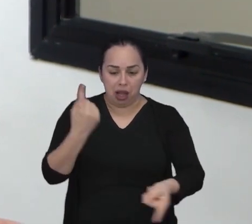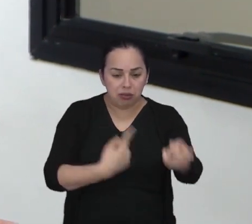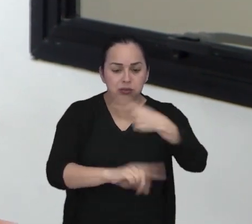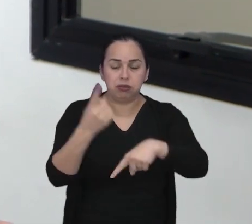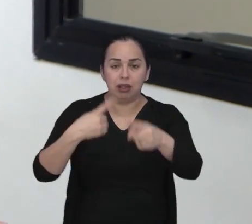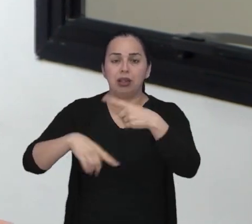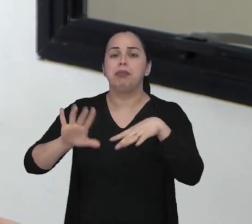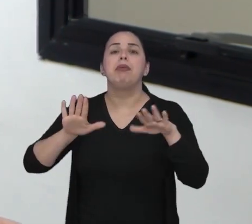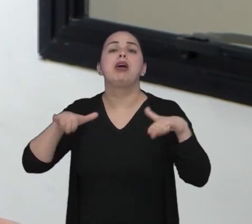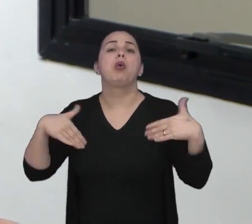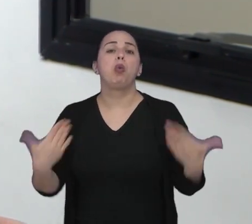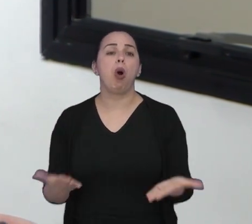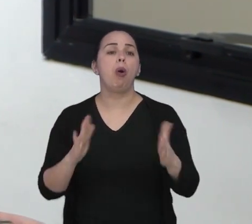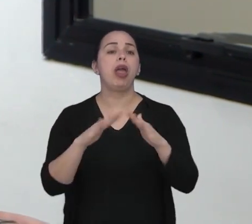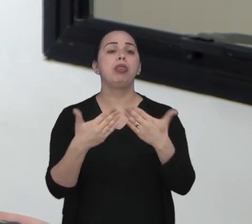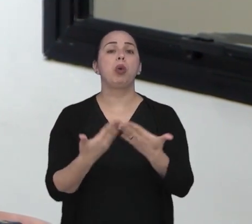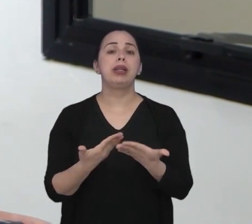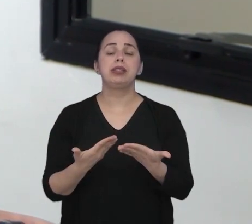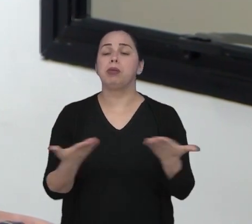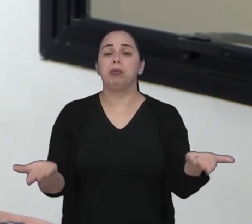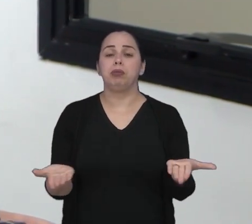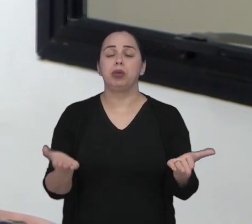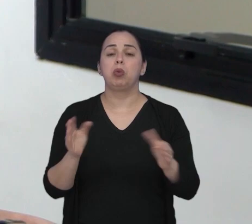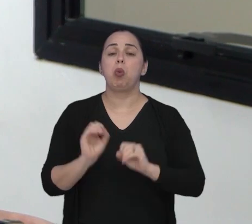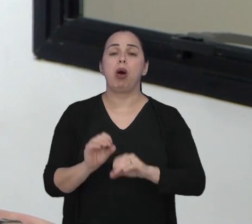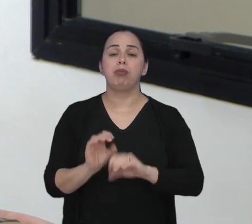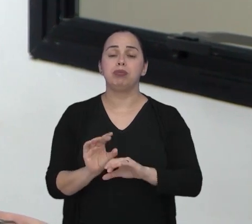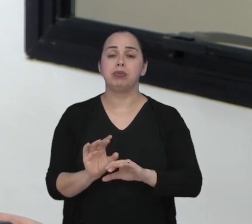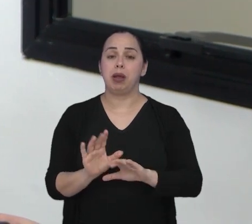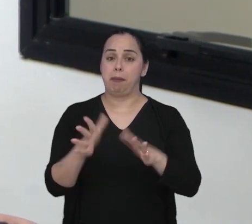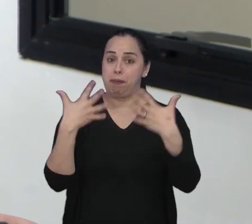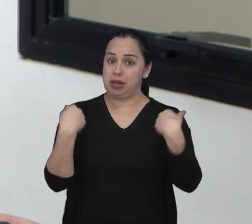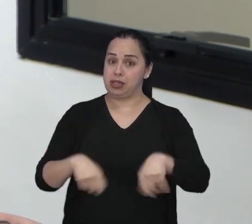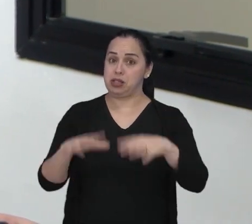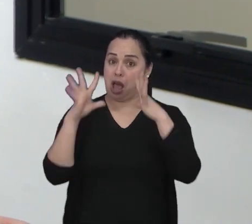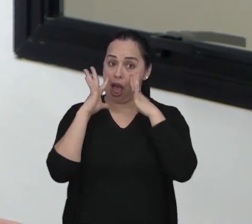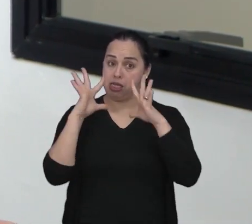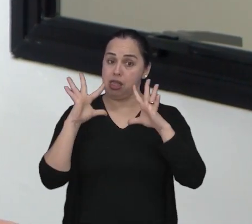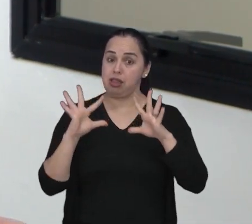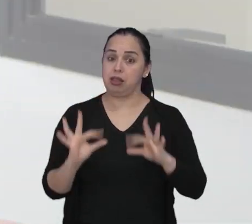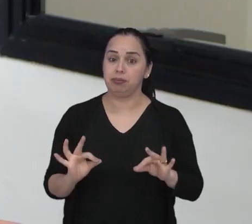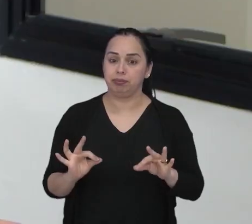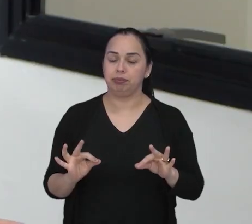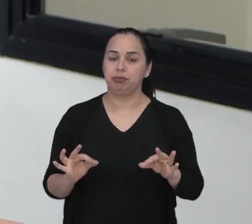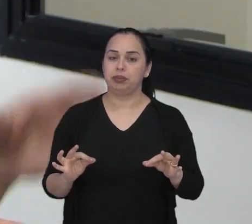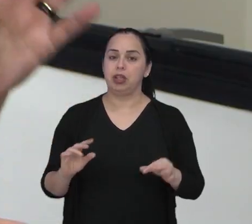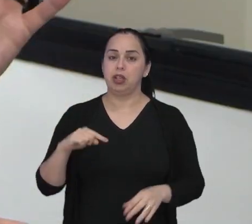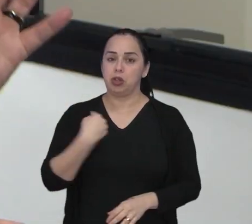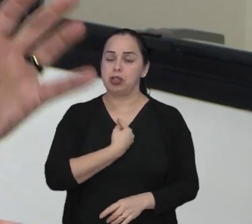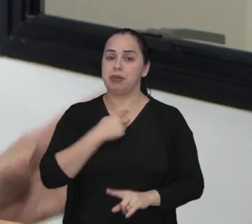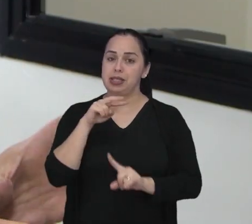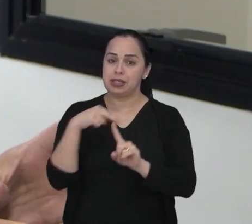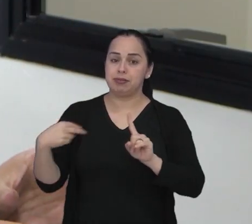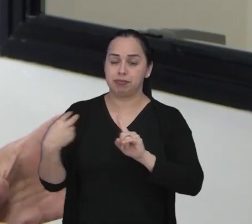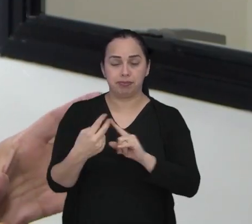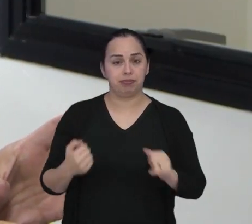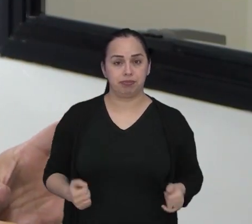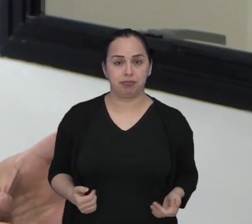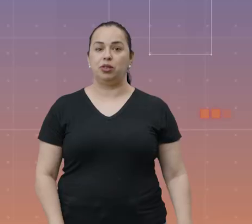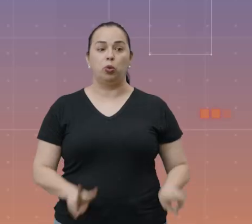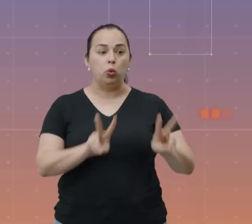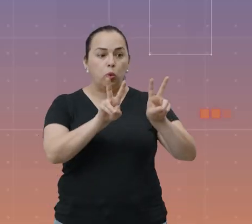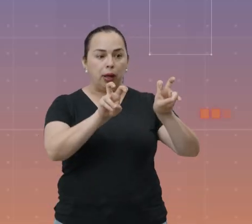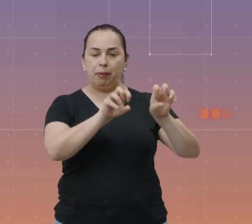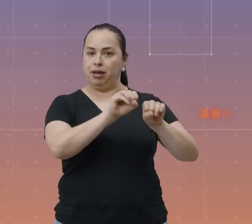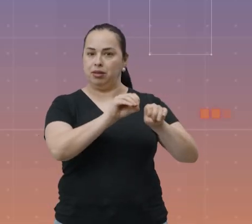move. Acontece que a gente está falando qual educação, A gente tem que se atentar mais a isso. É esse olhar que nós temos que